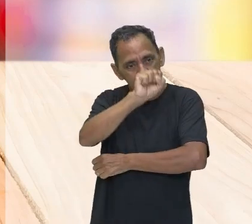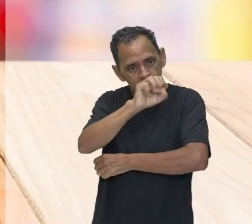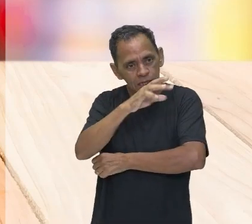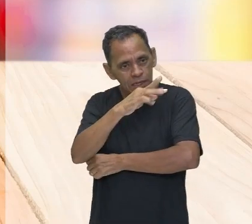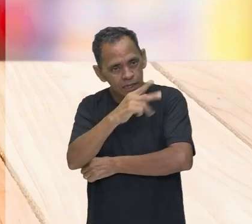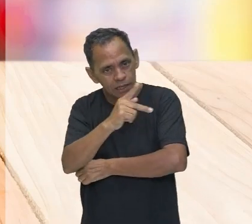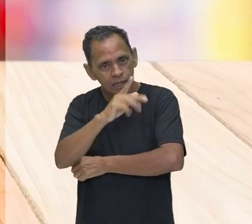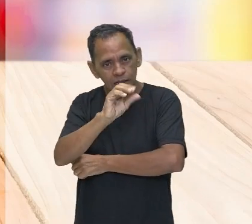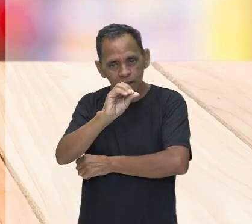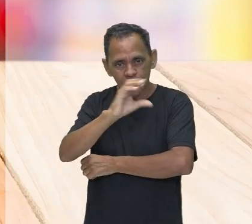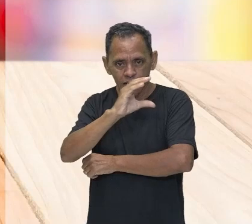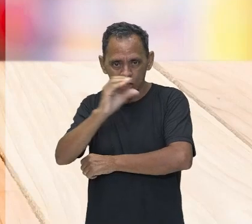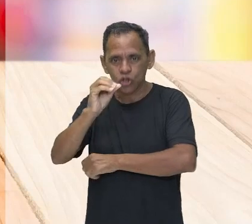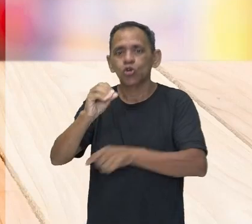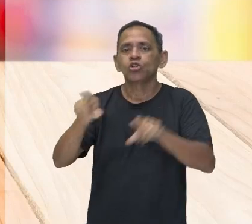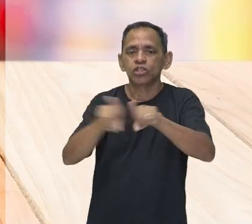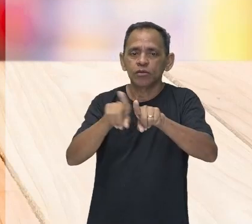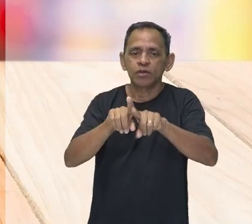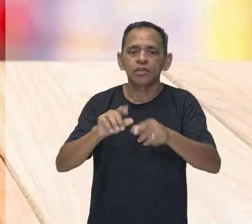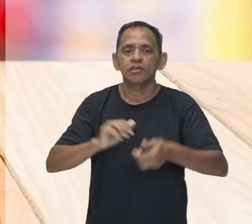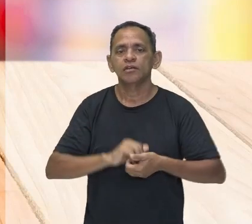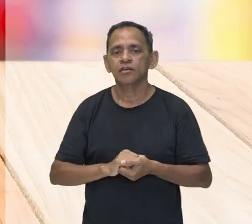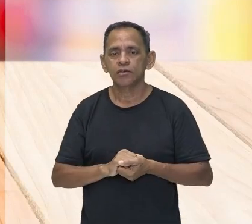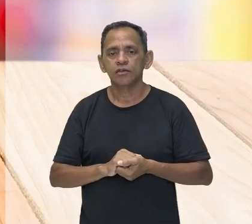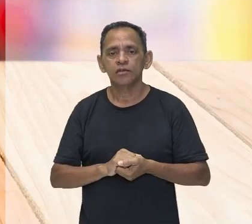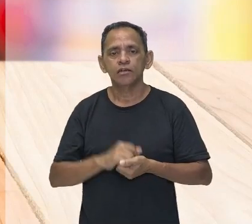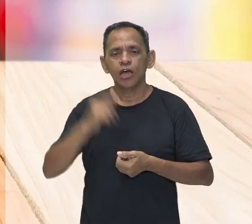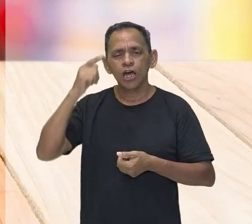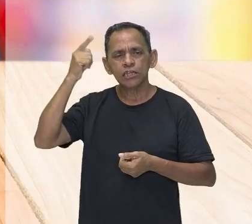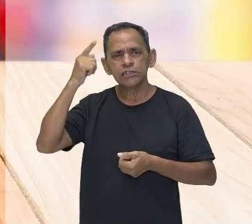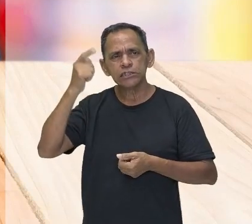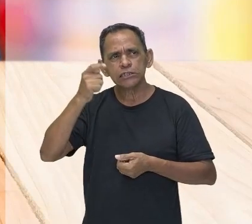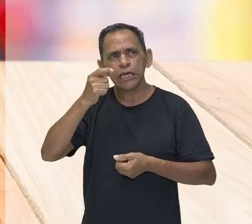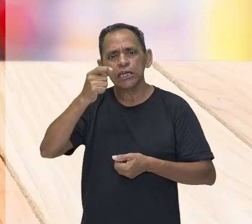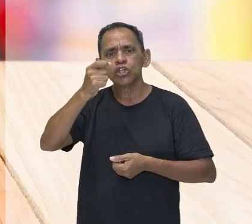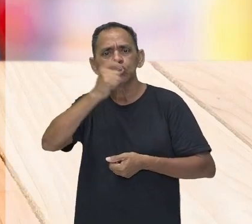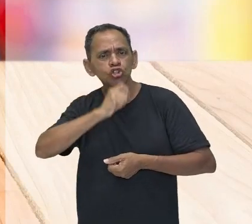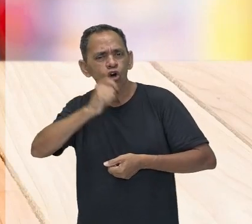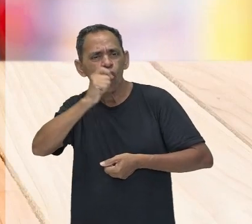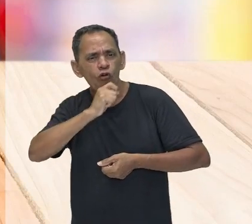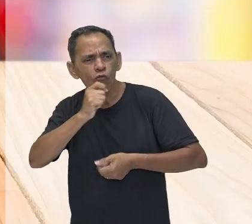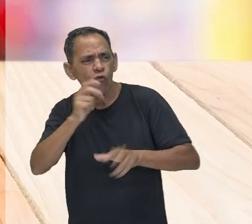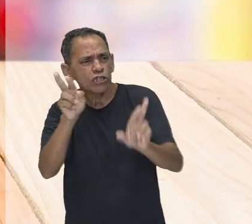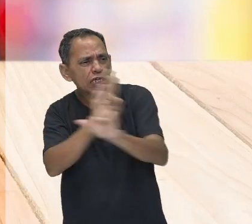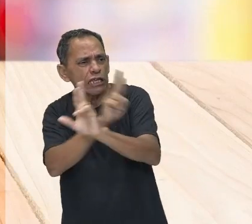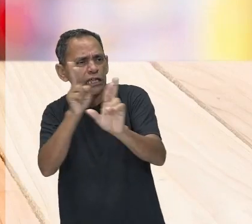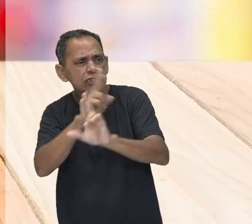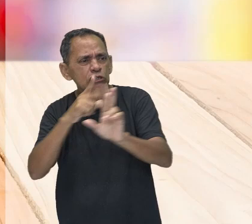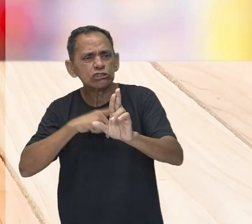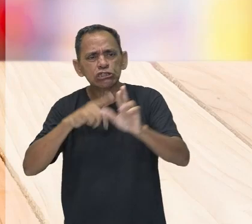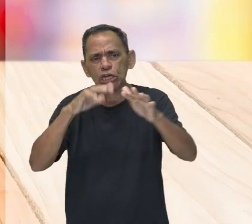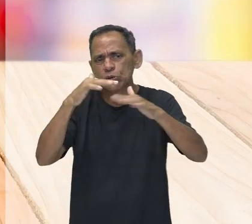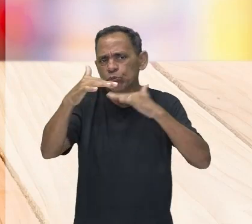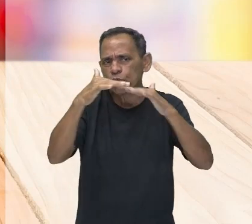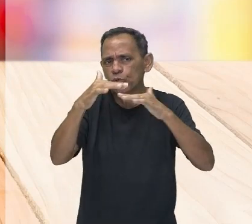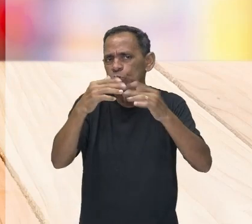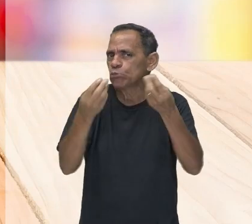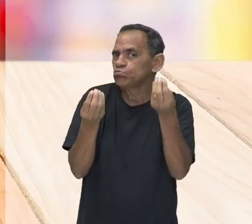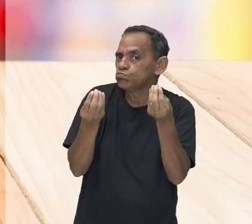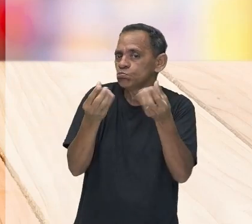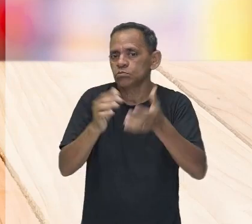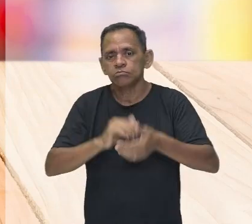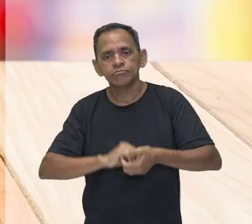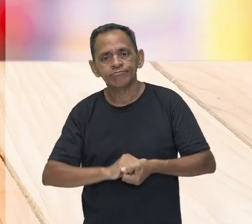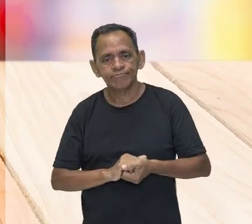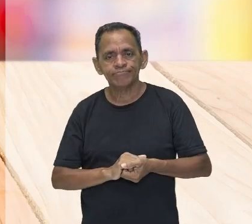é a ideia que temos aí do sorvete com a equação do movimento? E aí, professor, o que o senhor acha que tem?